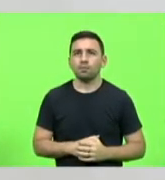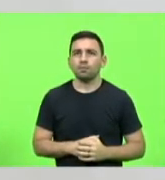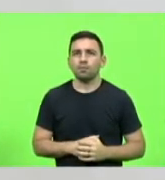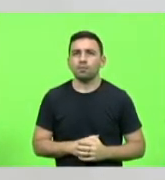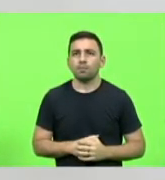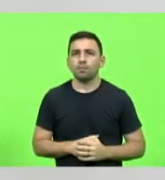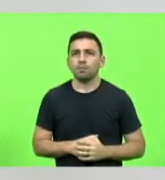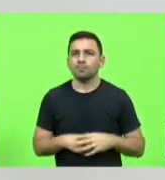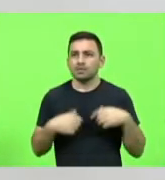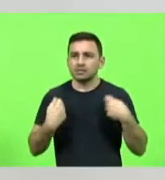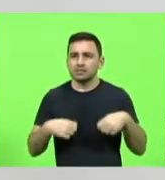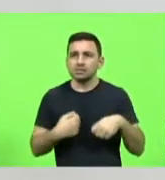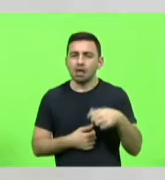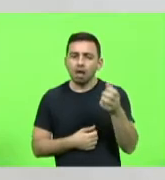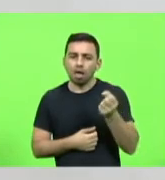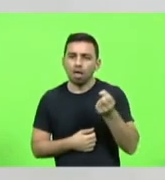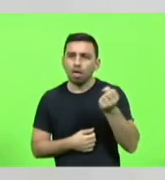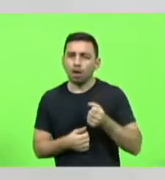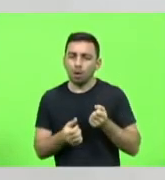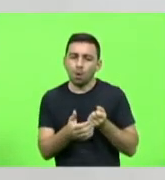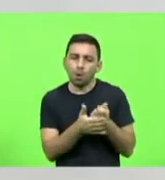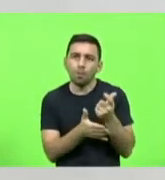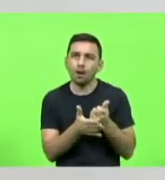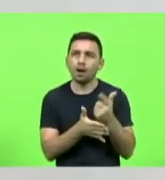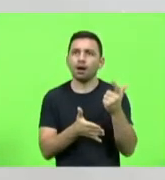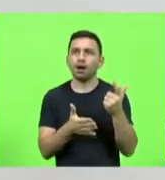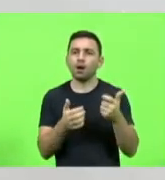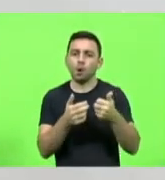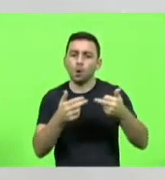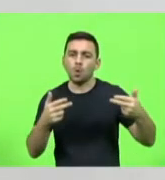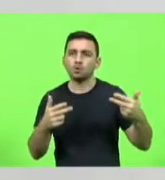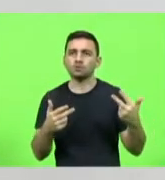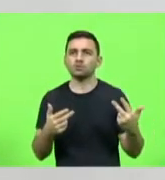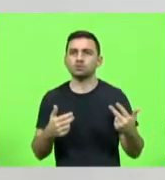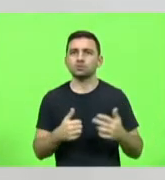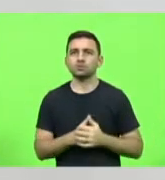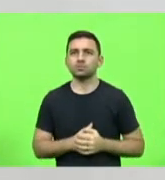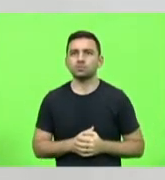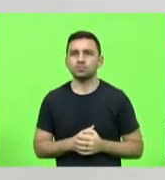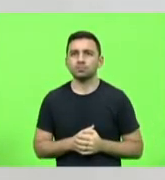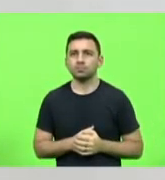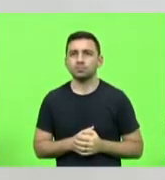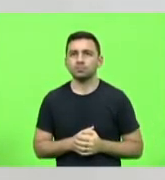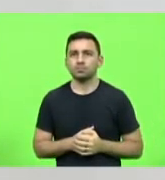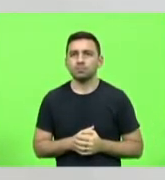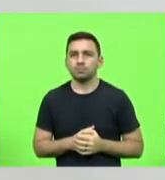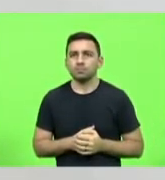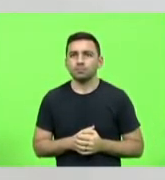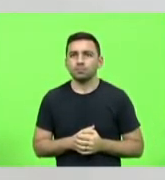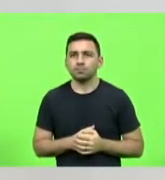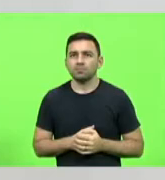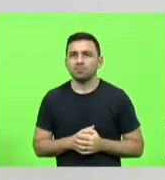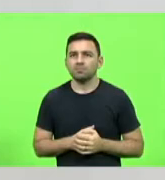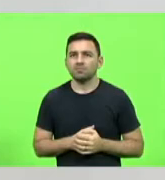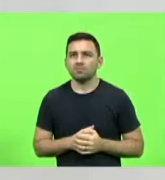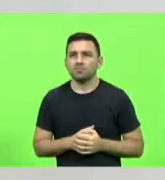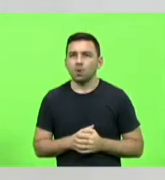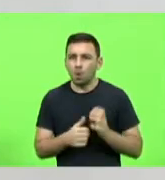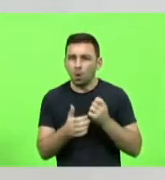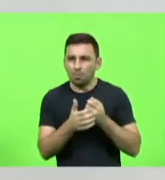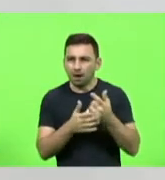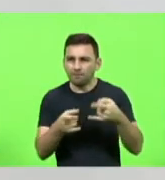Tem que fazer uma vaquinha para comprar equipamento. Né? Não é para ter vergonha de falar, para comprar fralda.